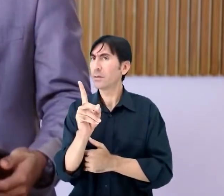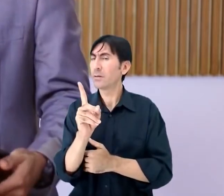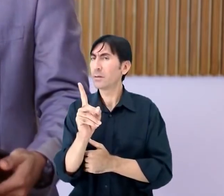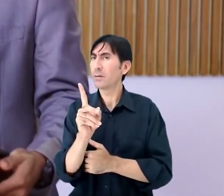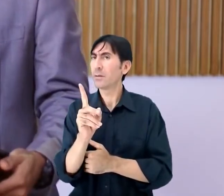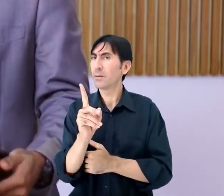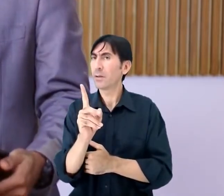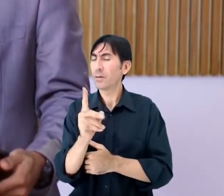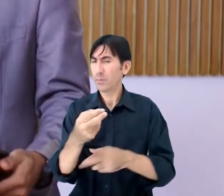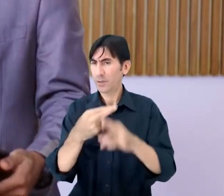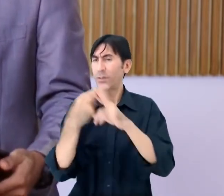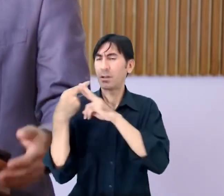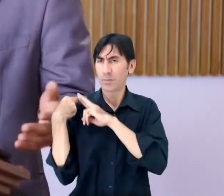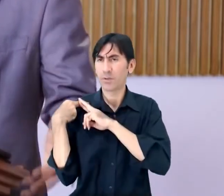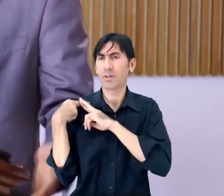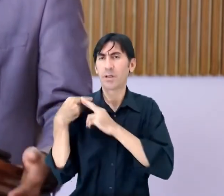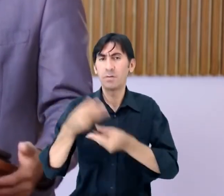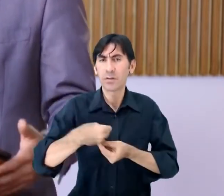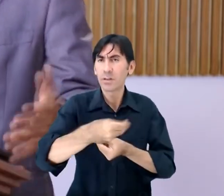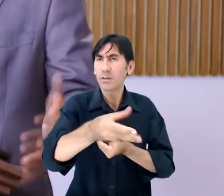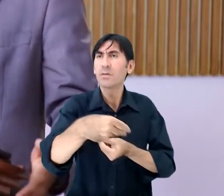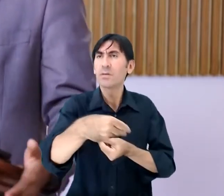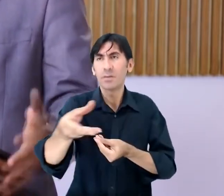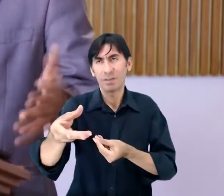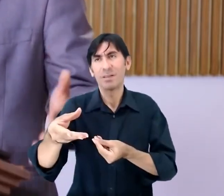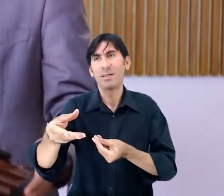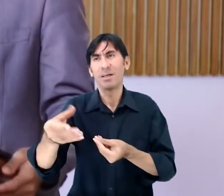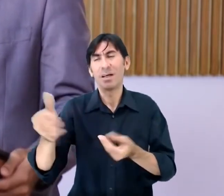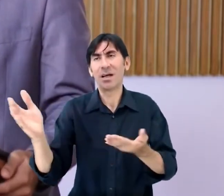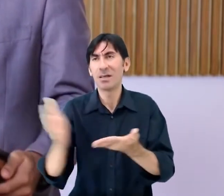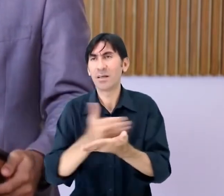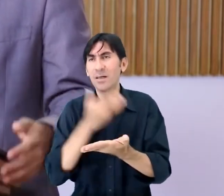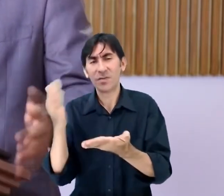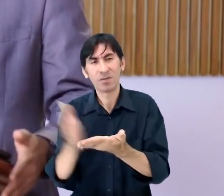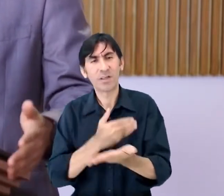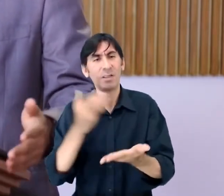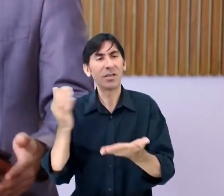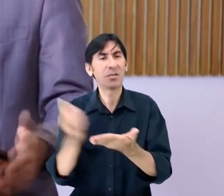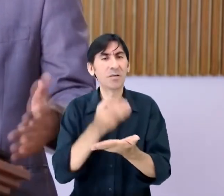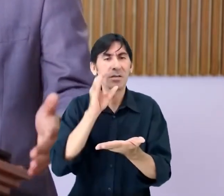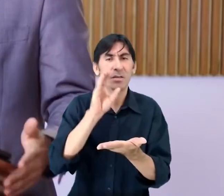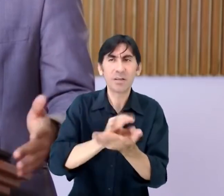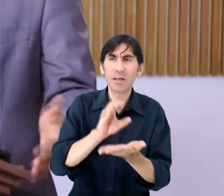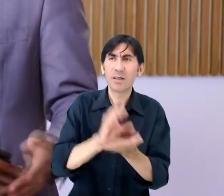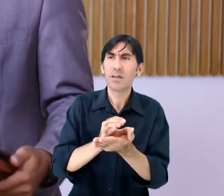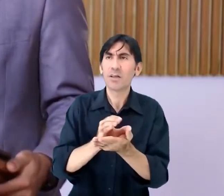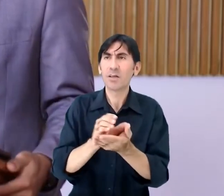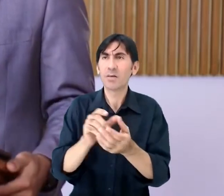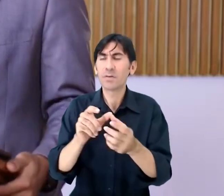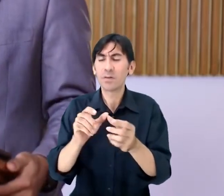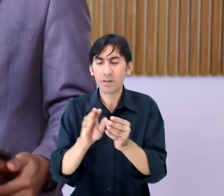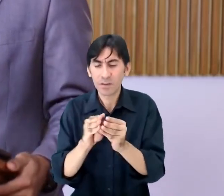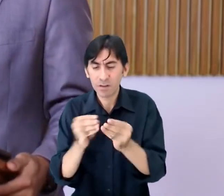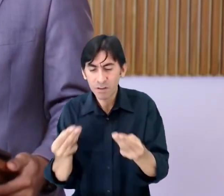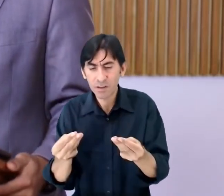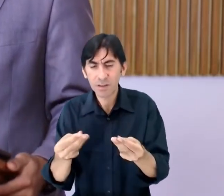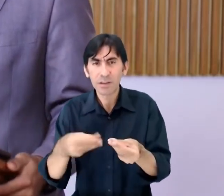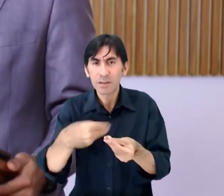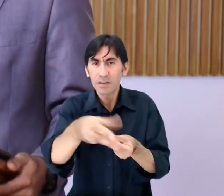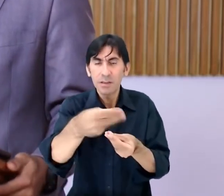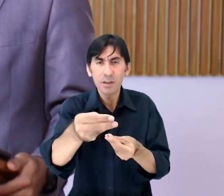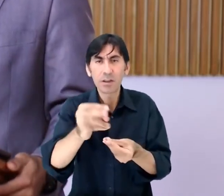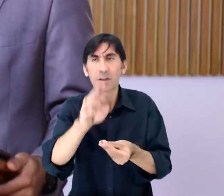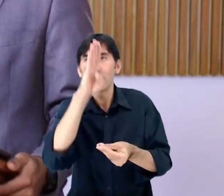mensageiros silenciosos. Revistas, folhetos e livros devem ser doados ou vendidos.